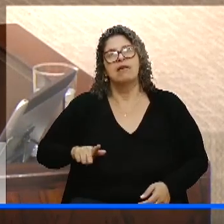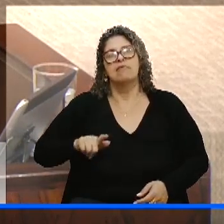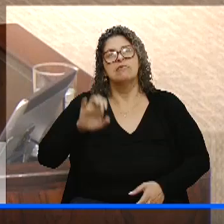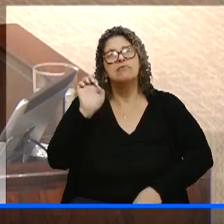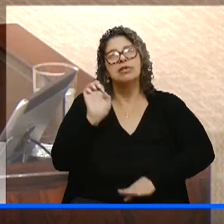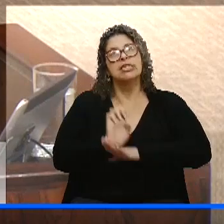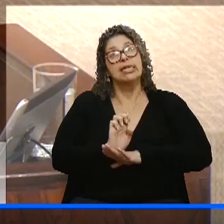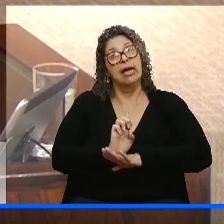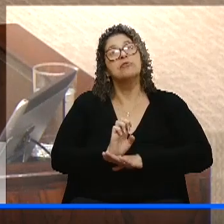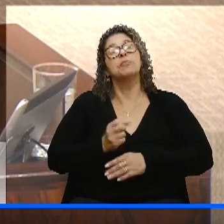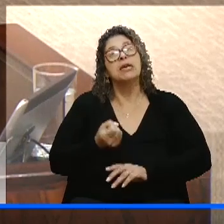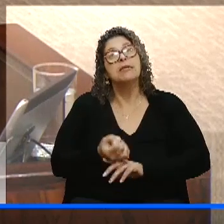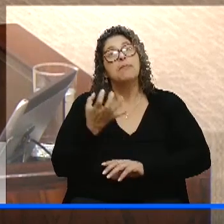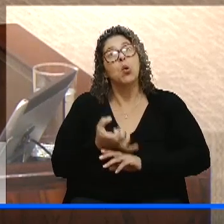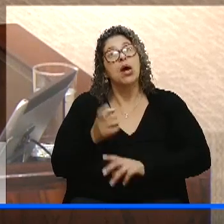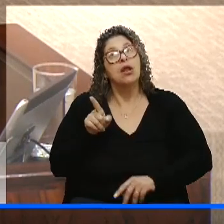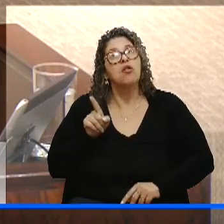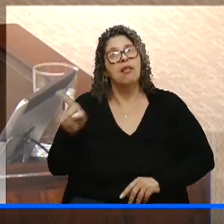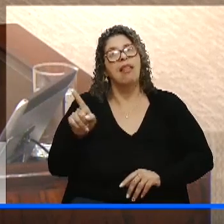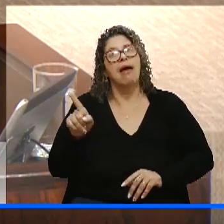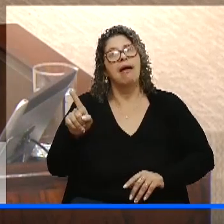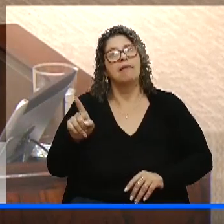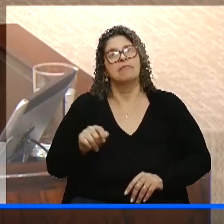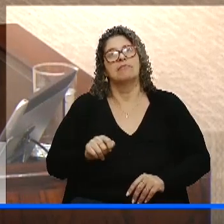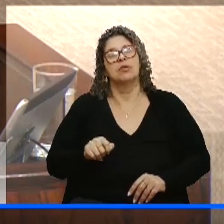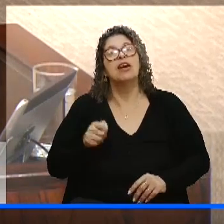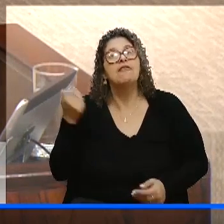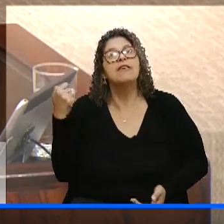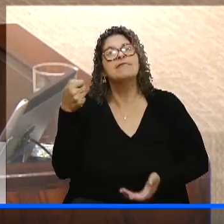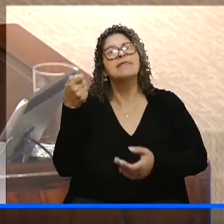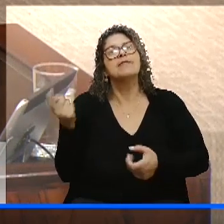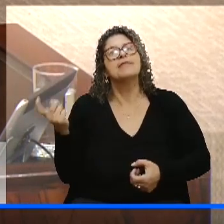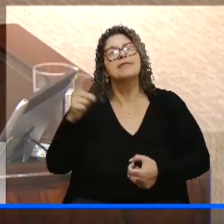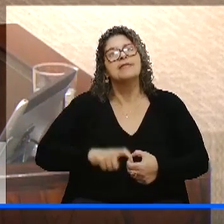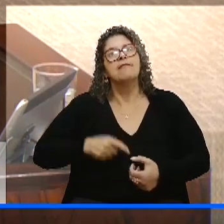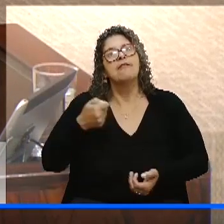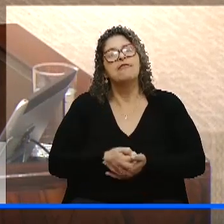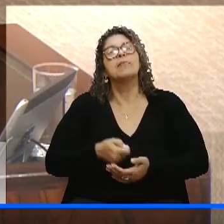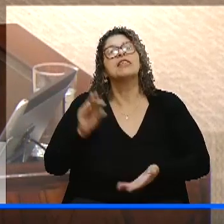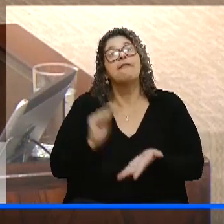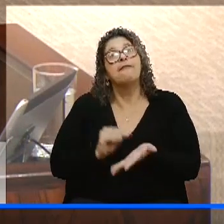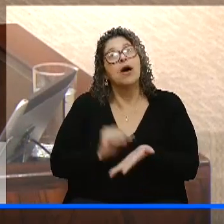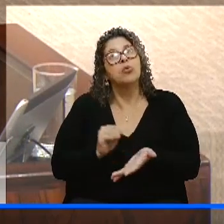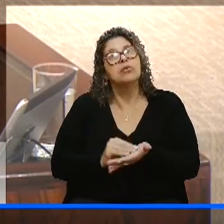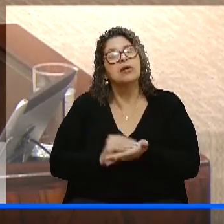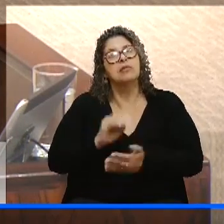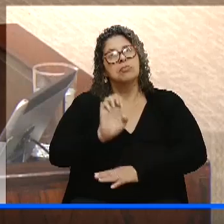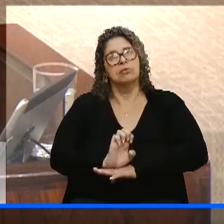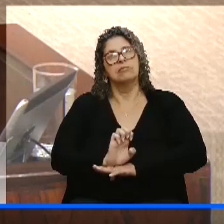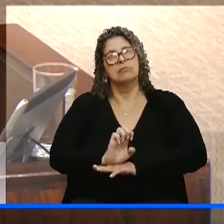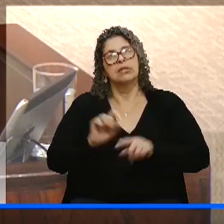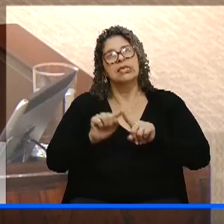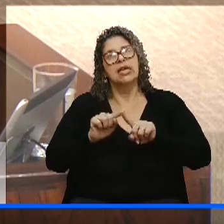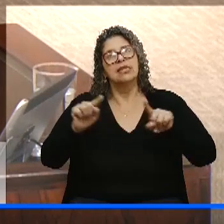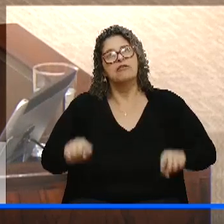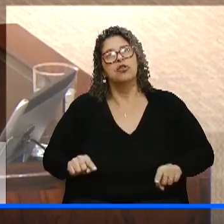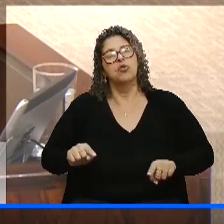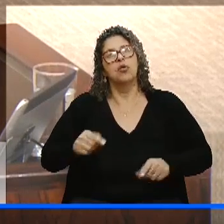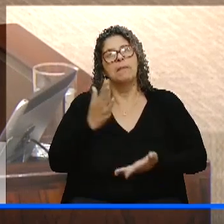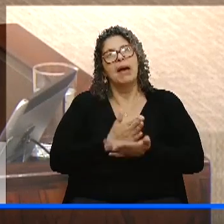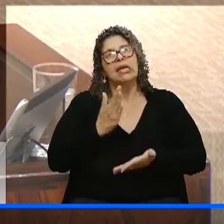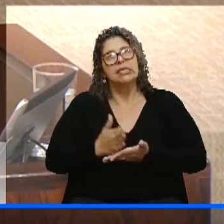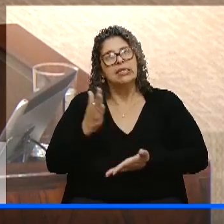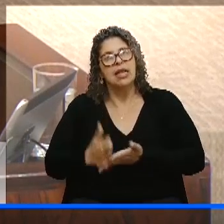pra esses procuradores ilegalmente eu quero ver se eles vão devolver os valores porque está fazendo falta tem servidor recebendo parcelado recebendo